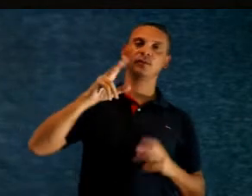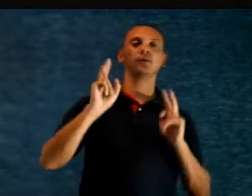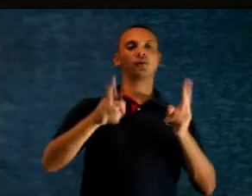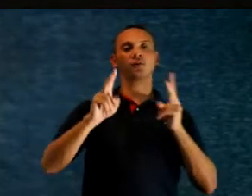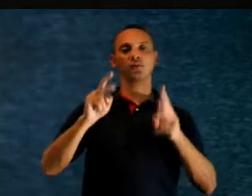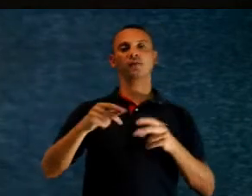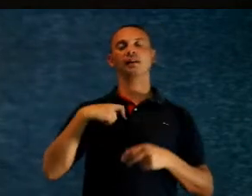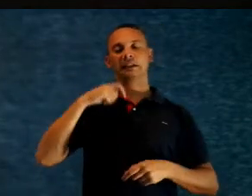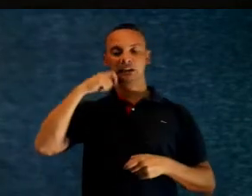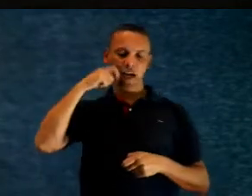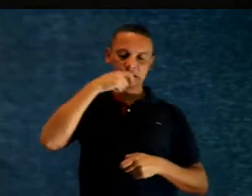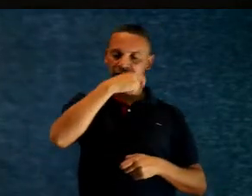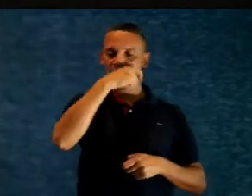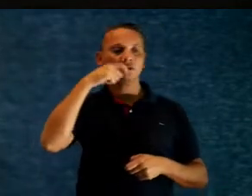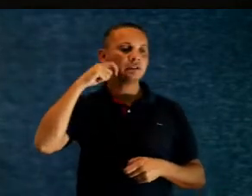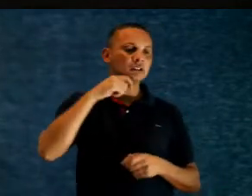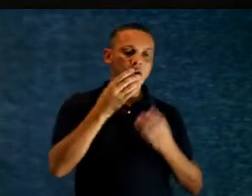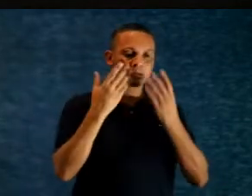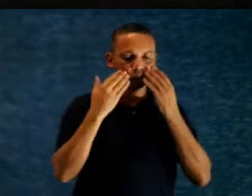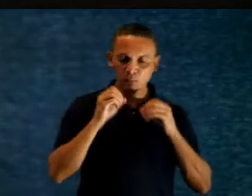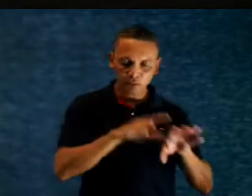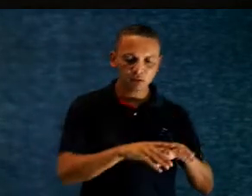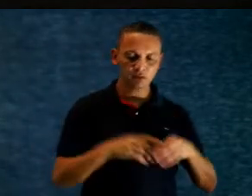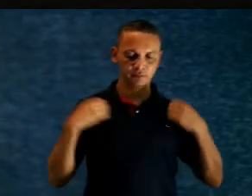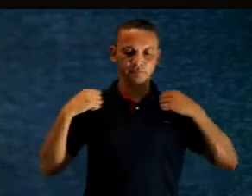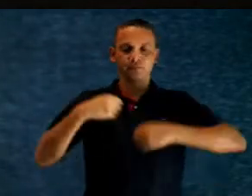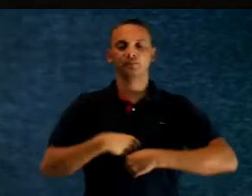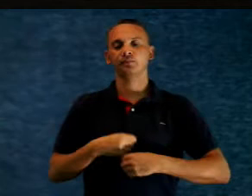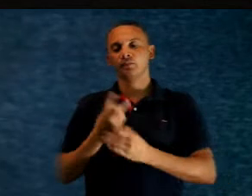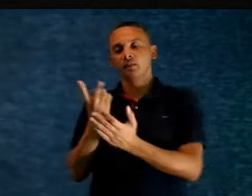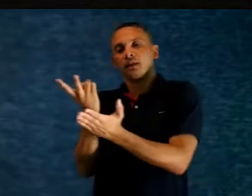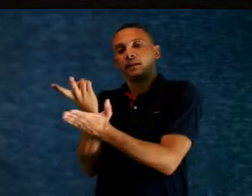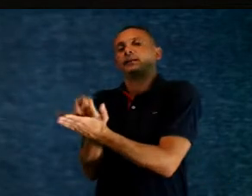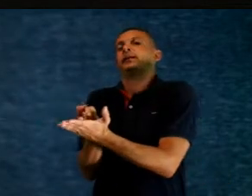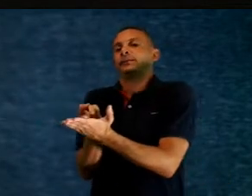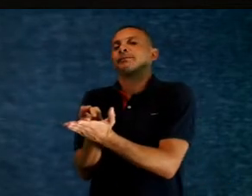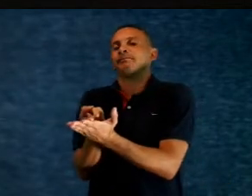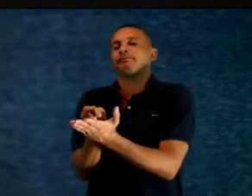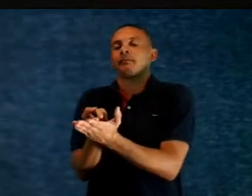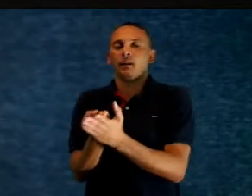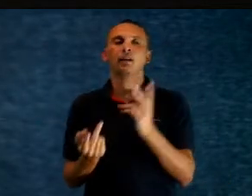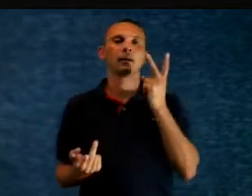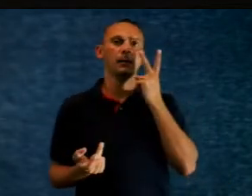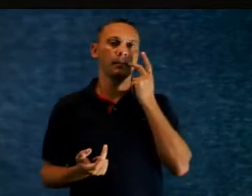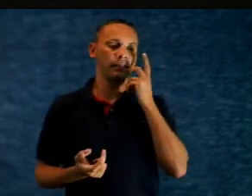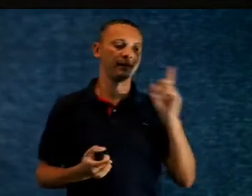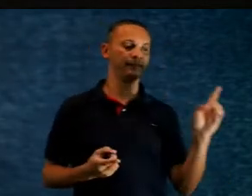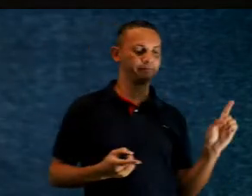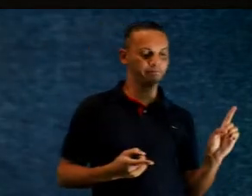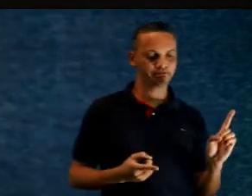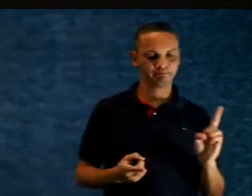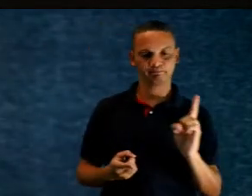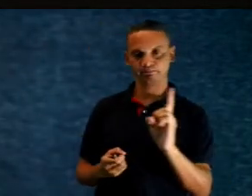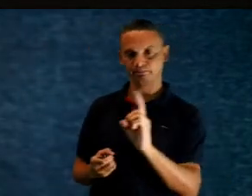Maria. Narrava-me, então, casos, que não eram muitos. O preferido, sem a menor graça, nos fazia